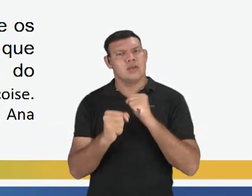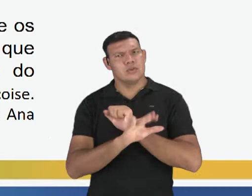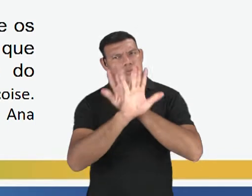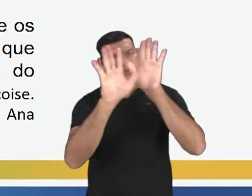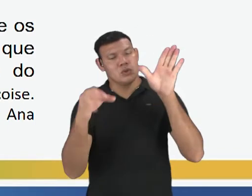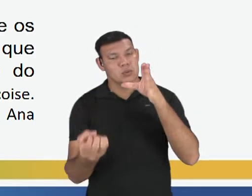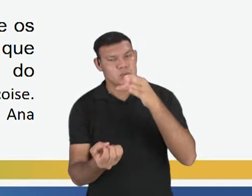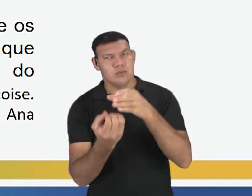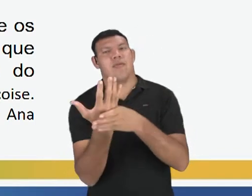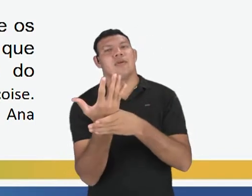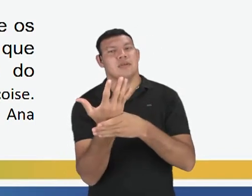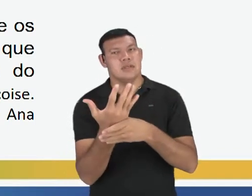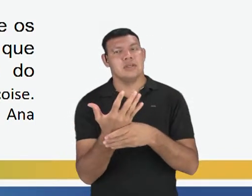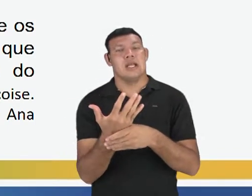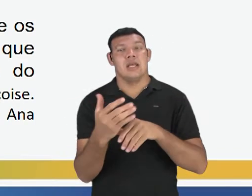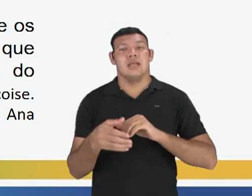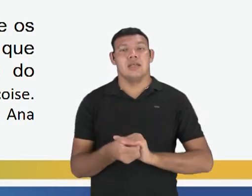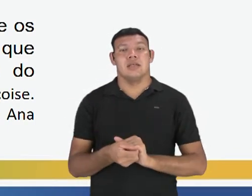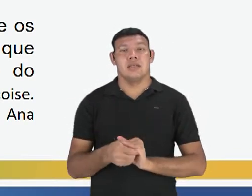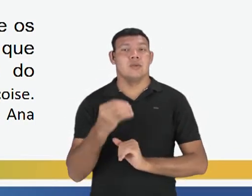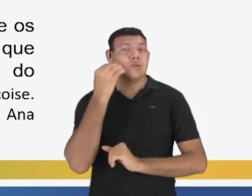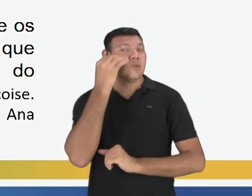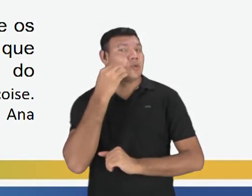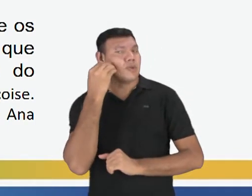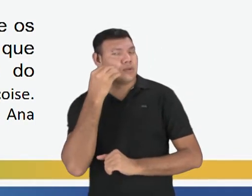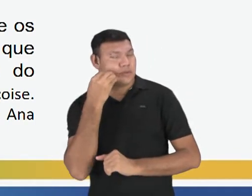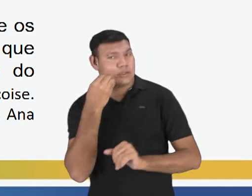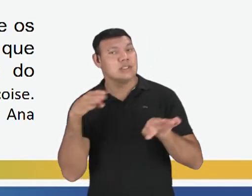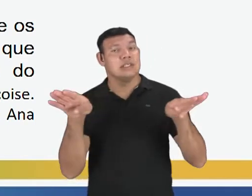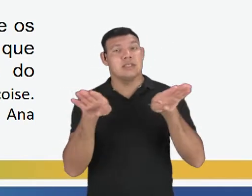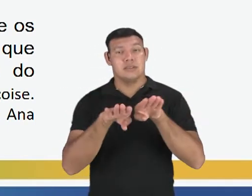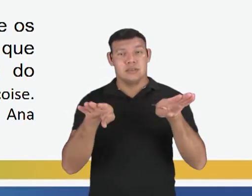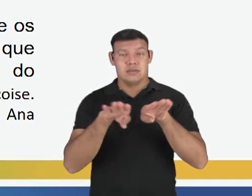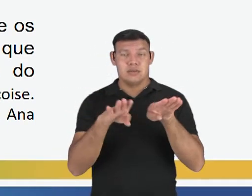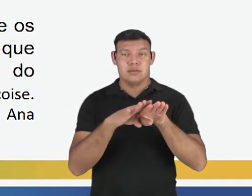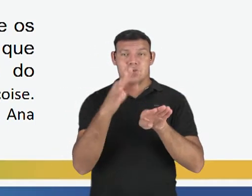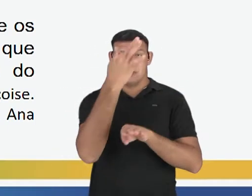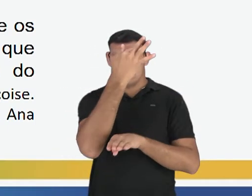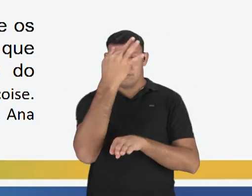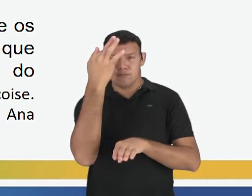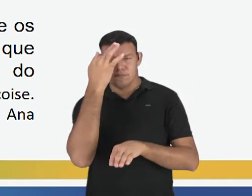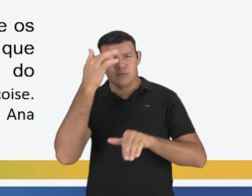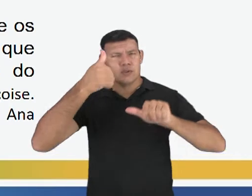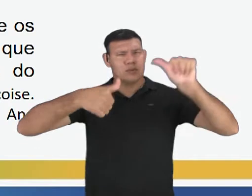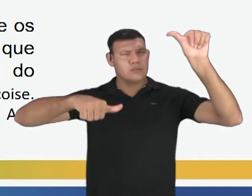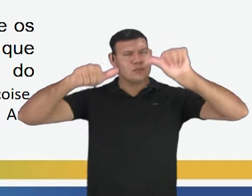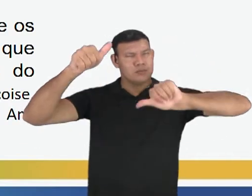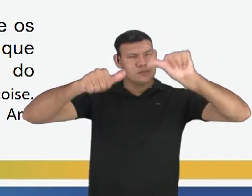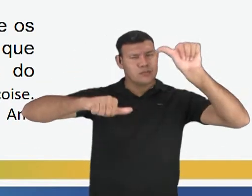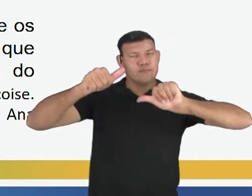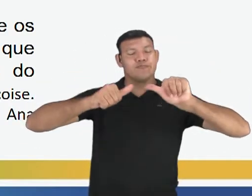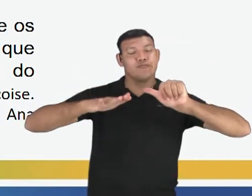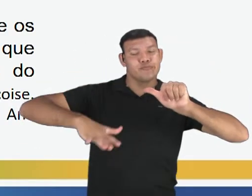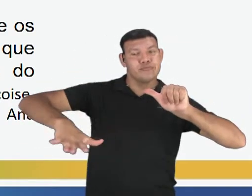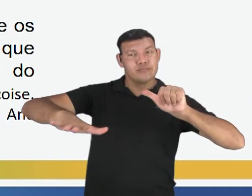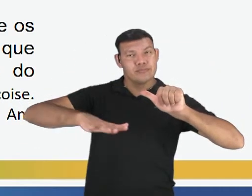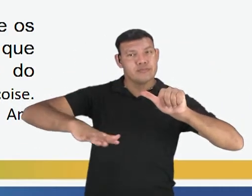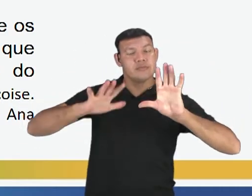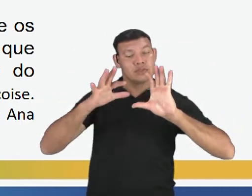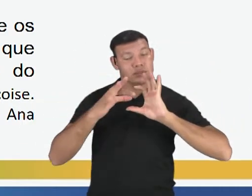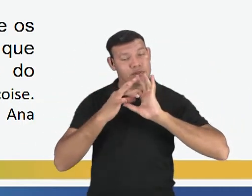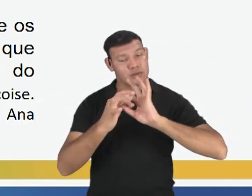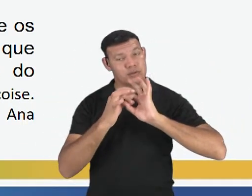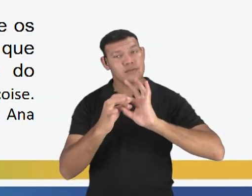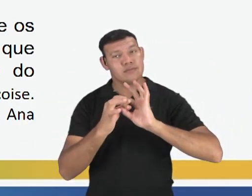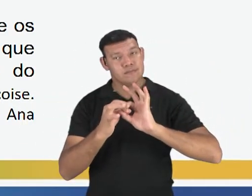o surgimento tanto do empirismo lógico como da filosofia analítica, que são esses ramos que estão